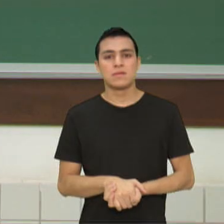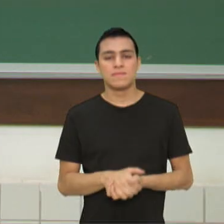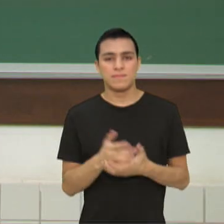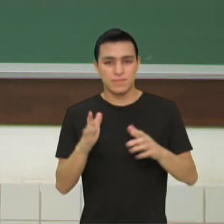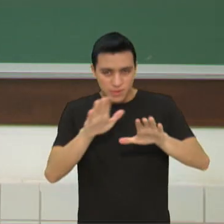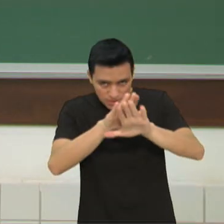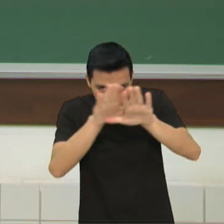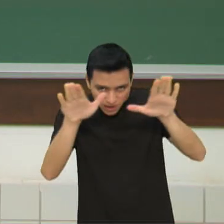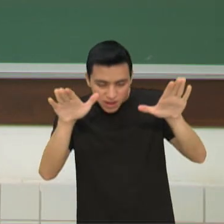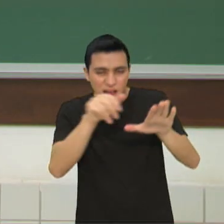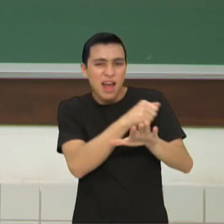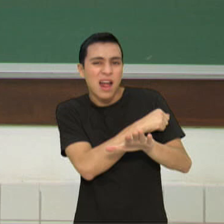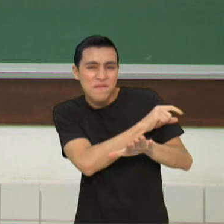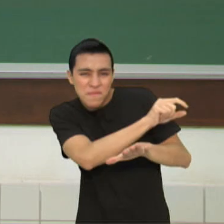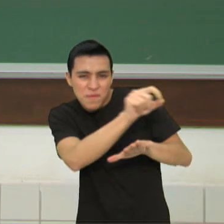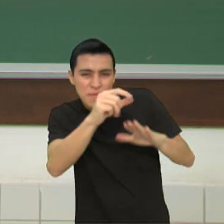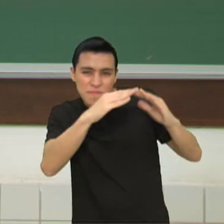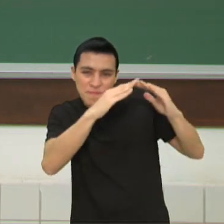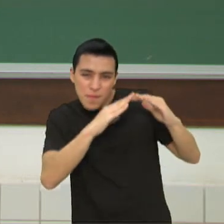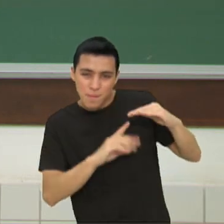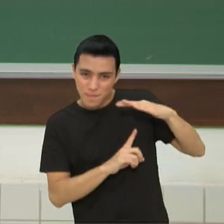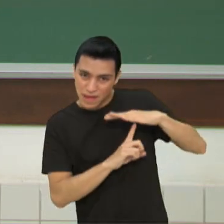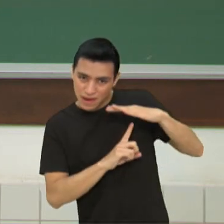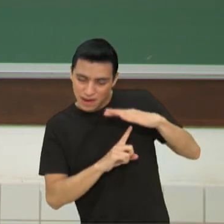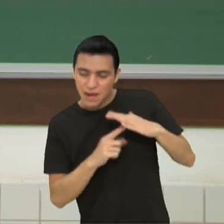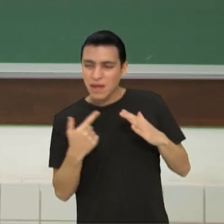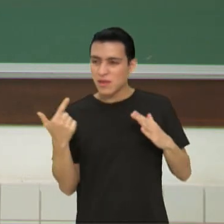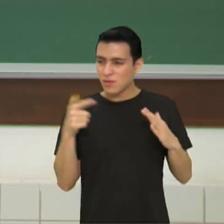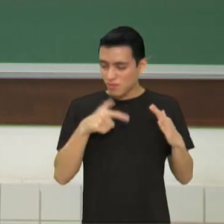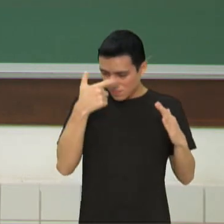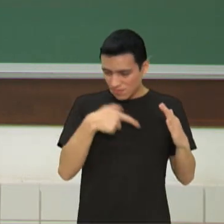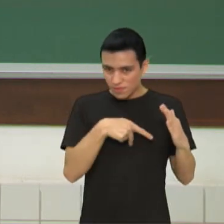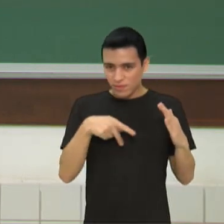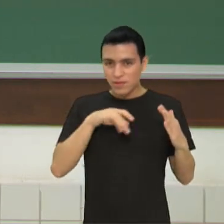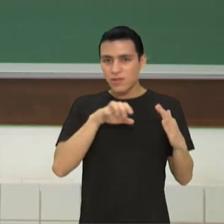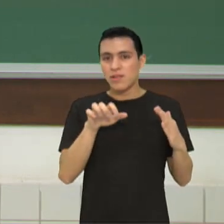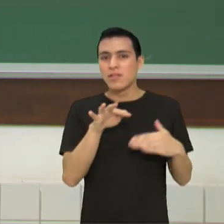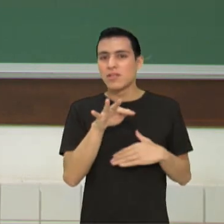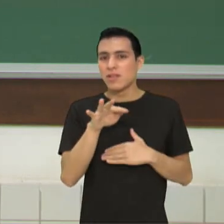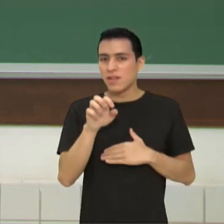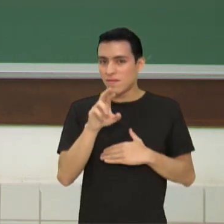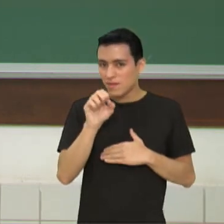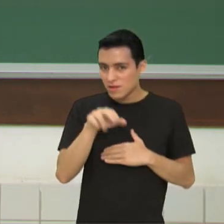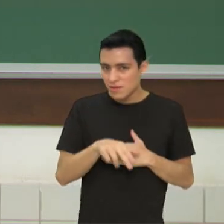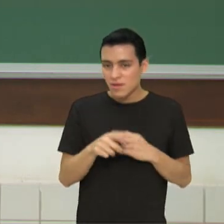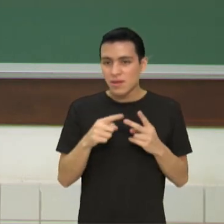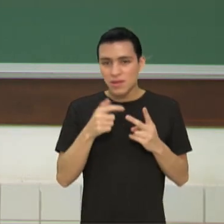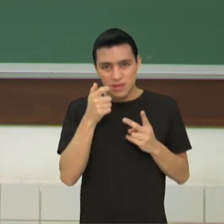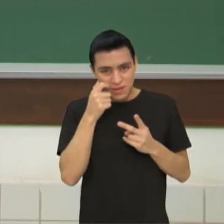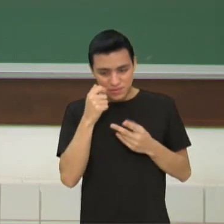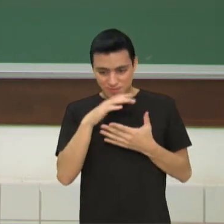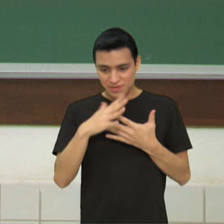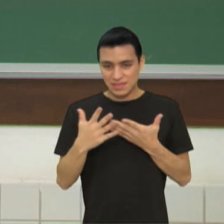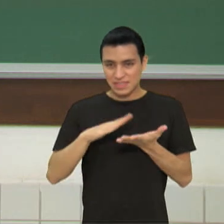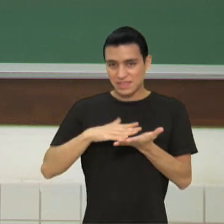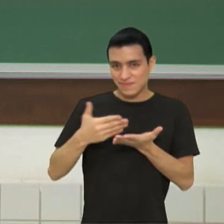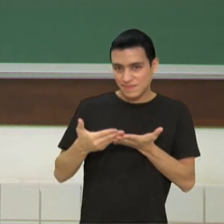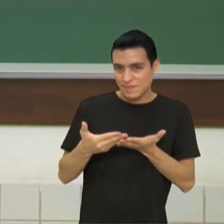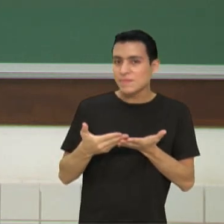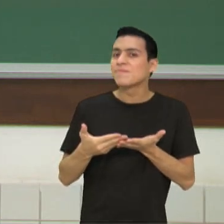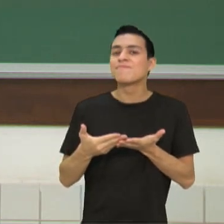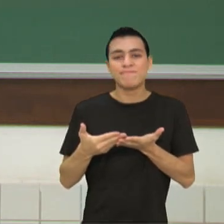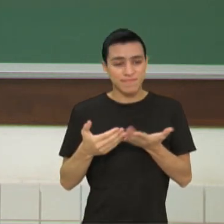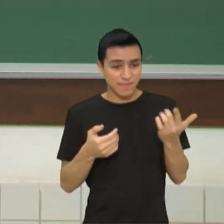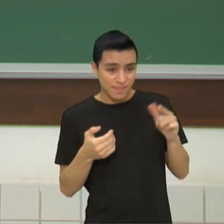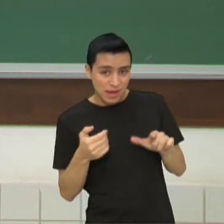Olá, alunos do Paraná, tudo bem com vocês? Novamente aqui o professor Jefferson e o Lucas fazendo a interpretação para Libras, mais uma aula